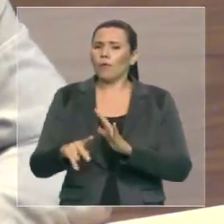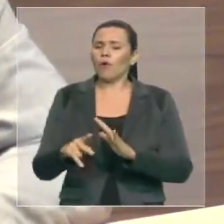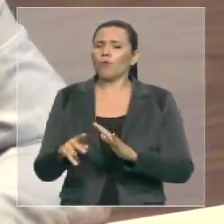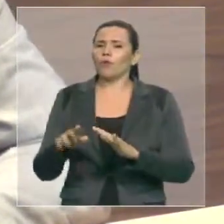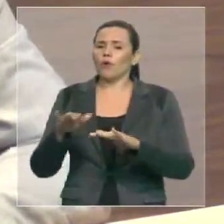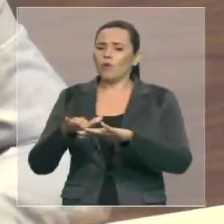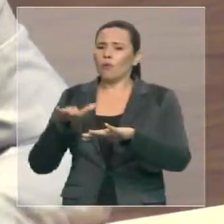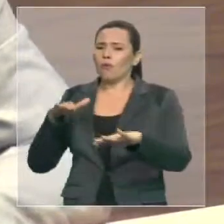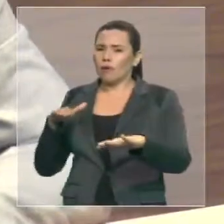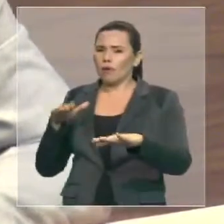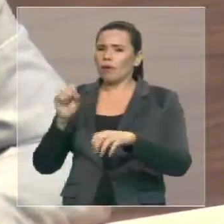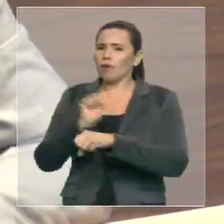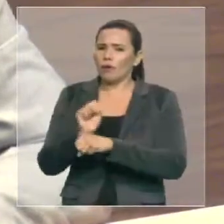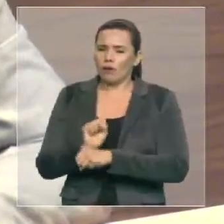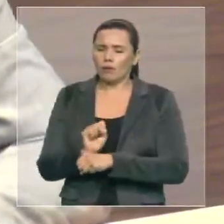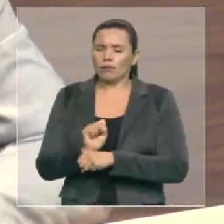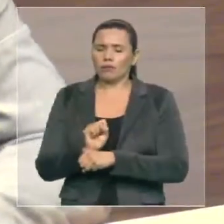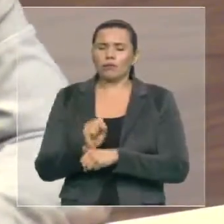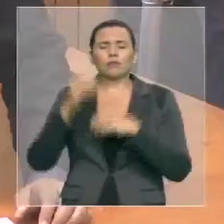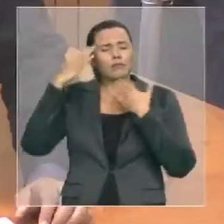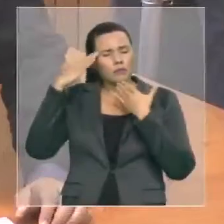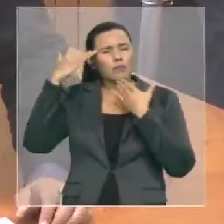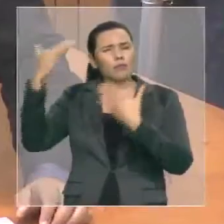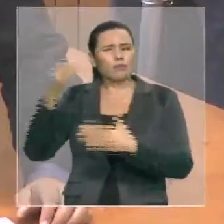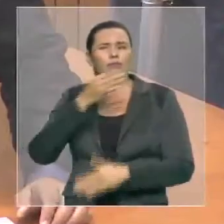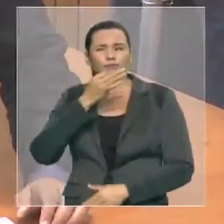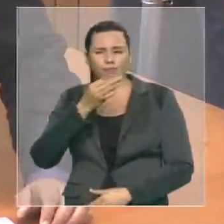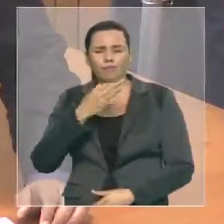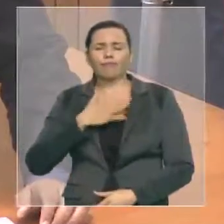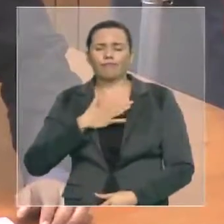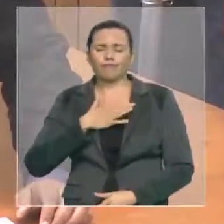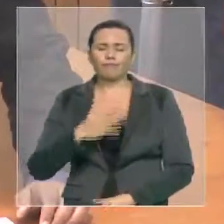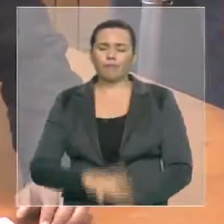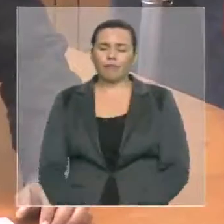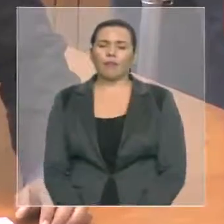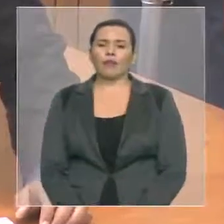lá. Muito obrigado pela parte, deputado. Obrigado, deputado Rogério. Finalizo.